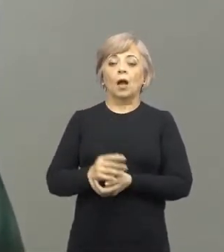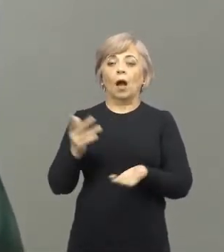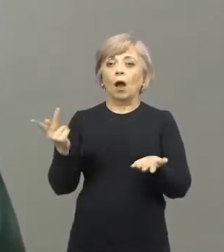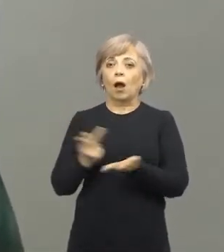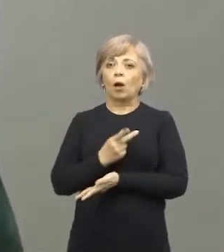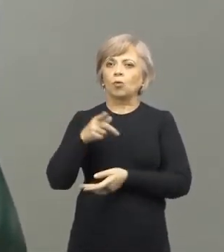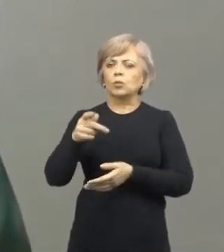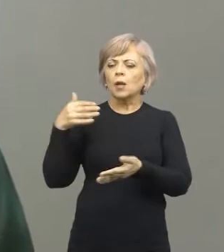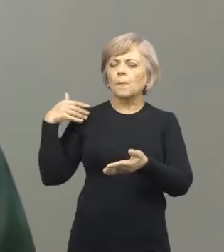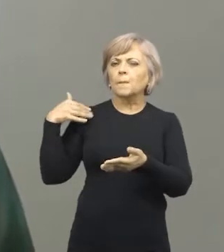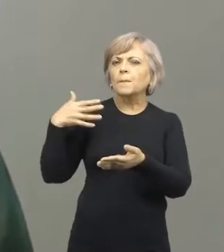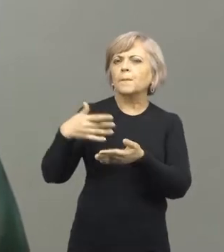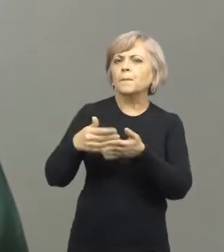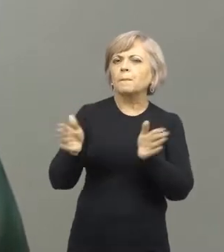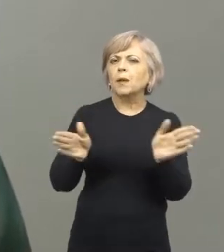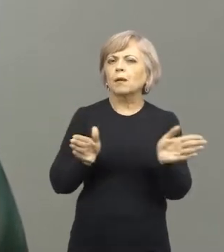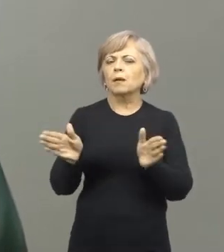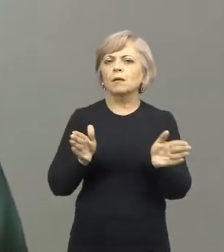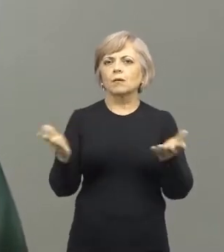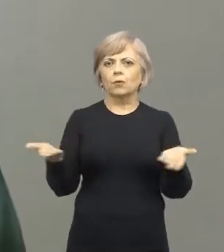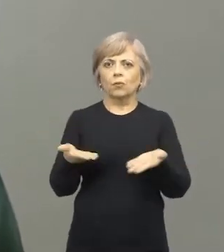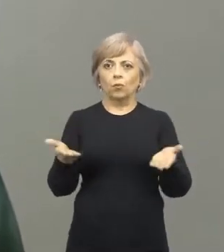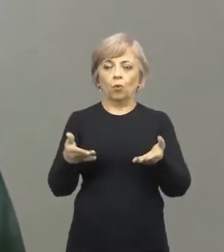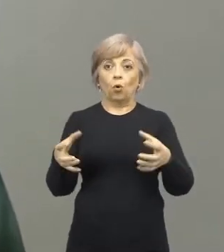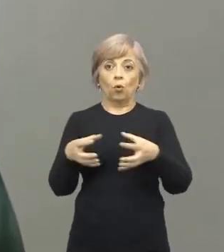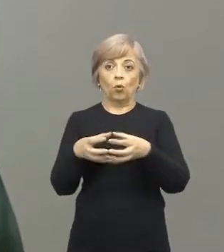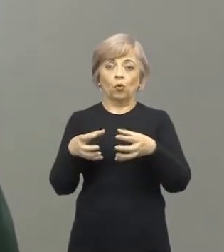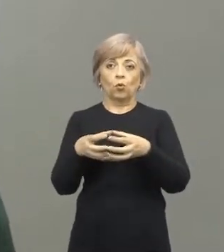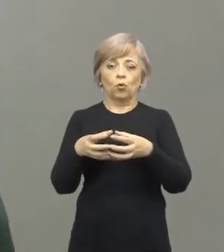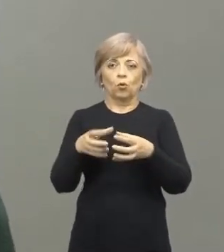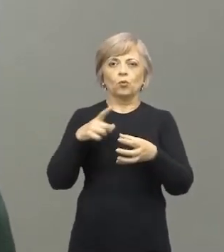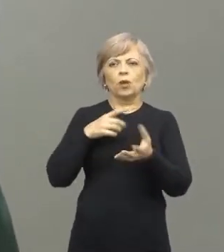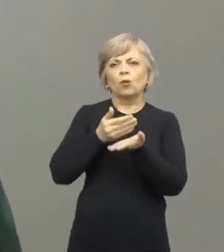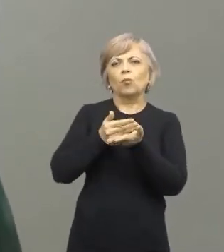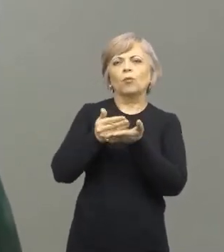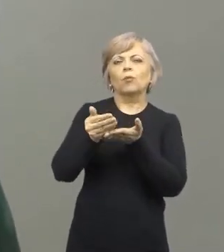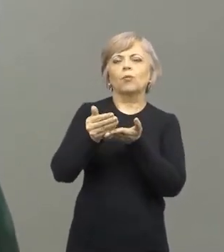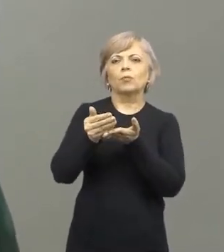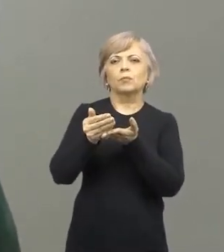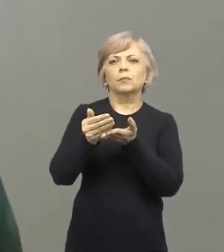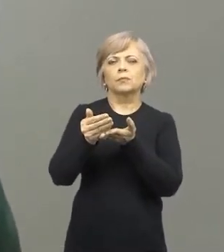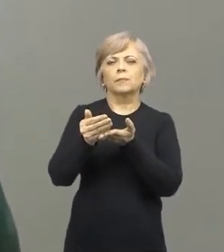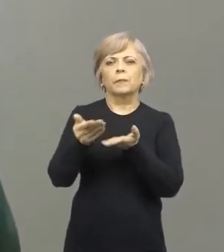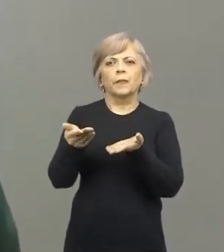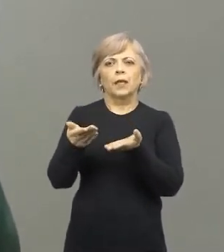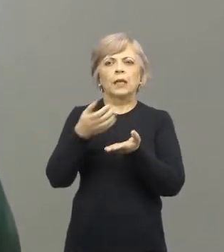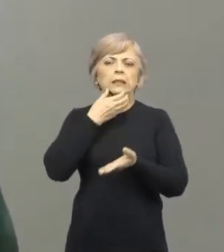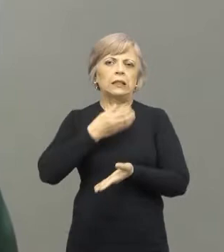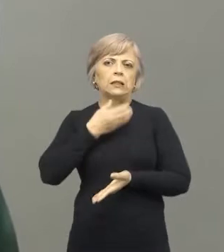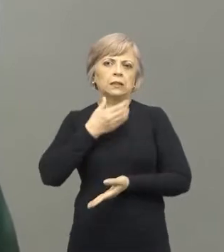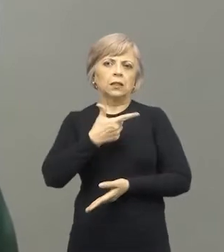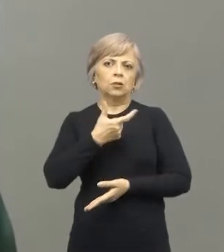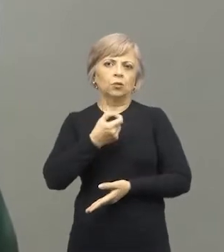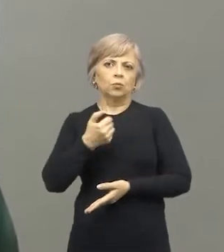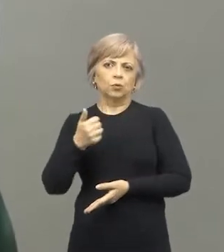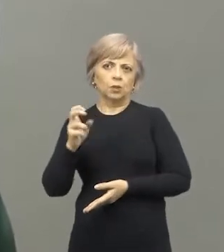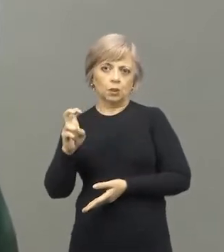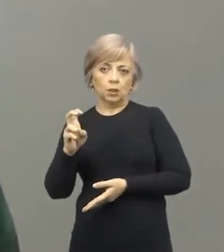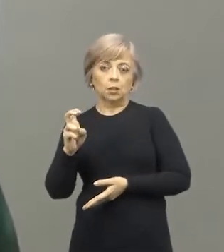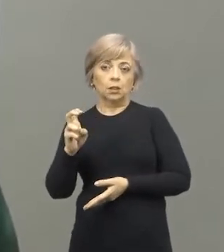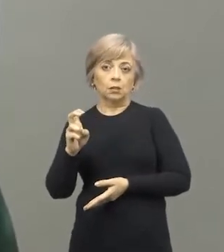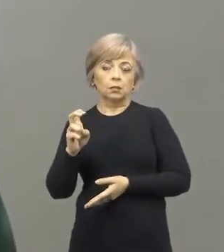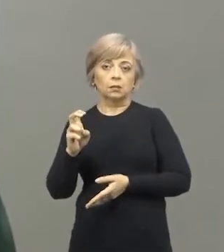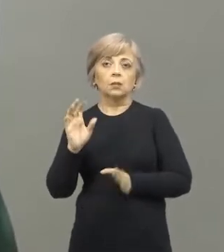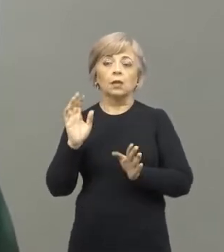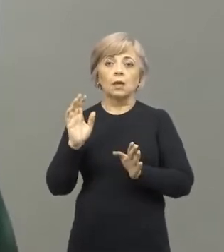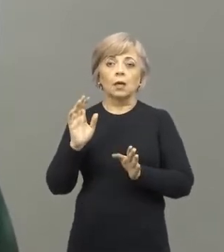atual gestão, porque apesar do grupo ter se iniciado em dezembro de 2015,